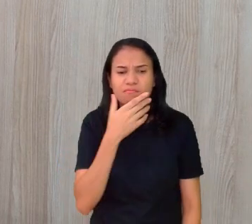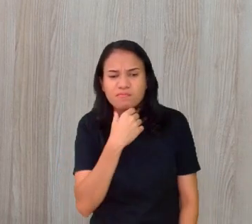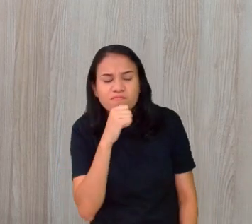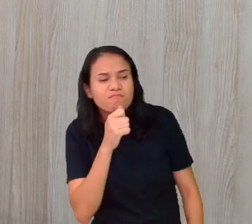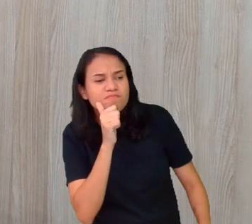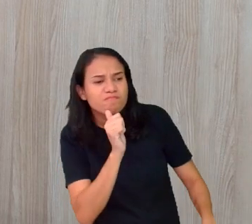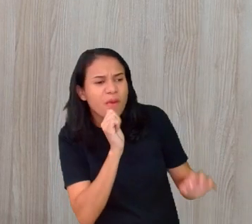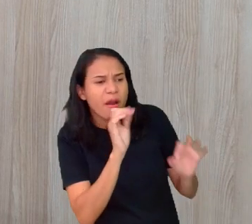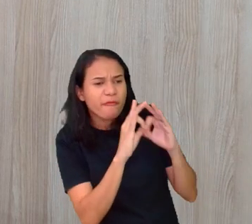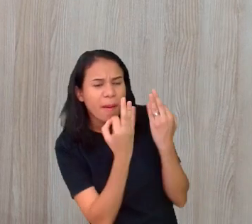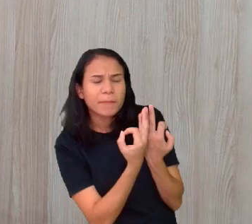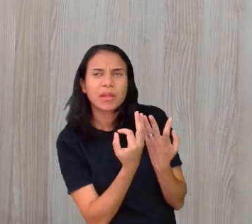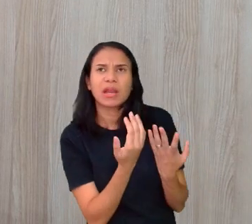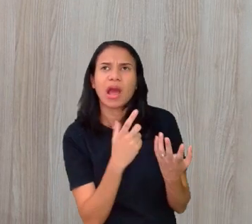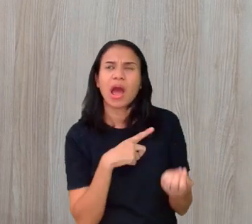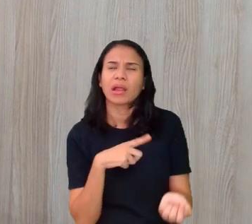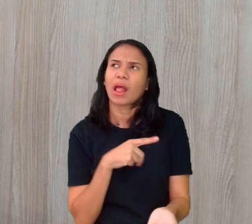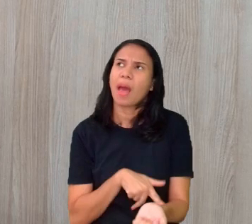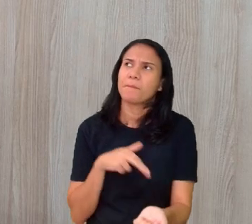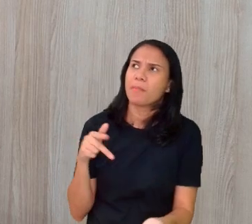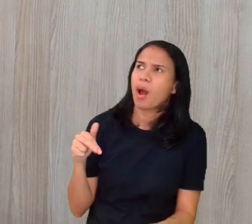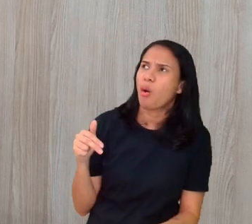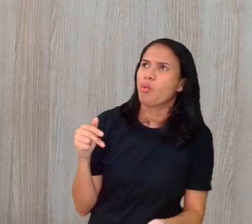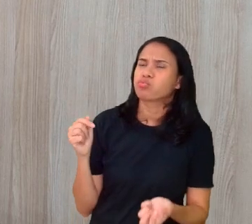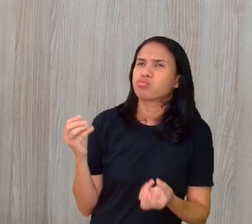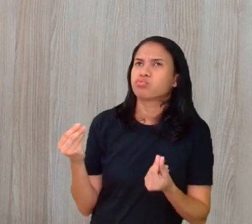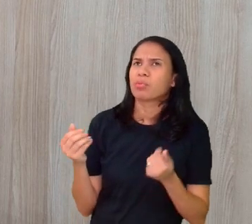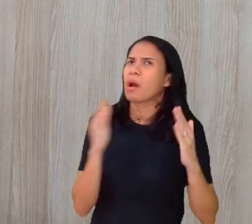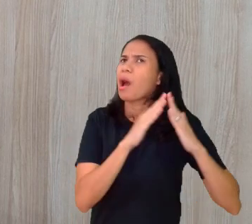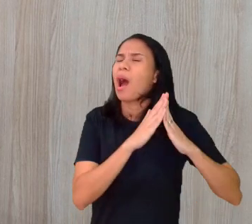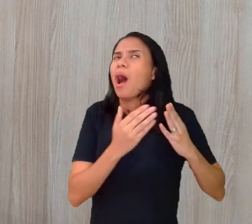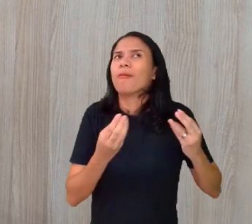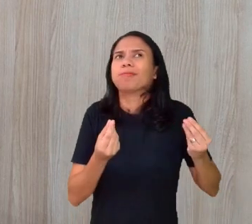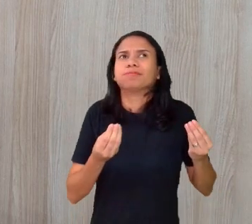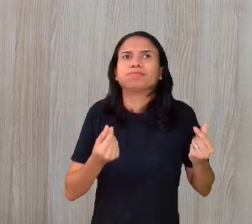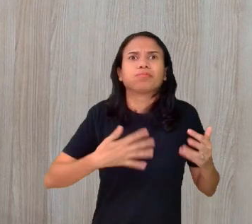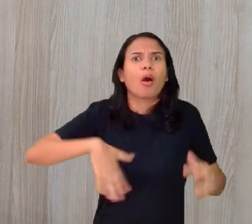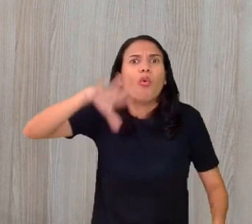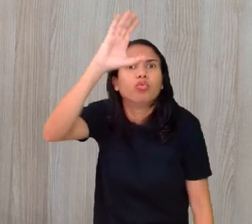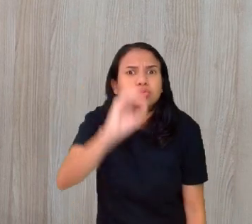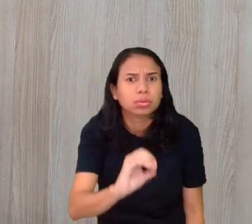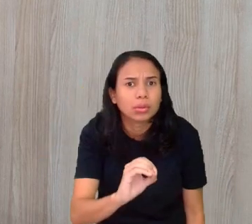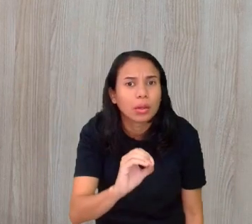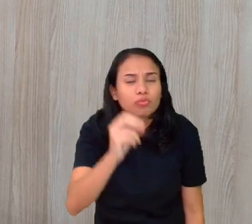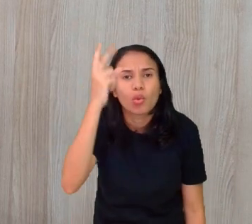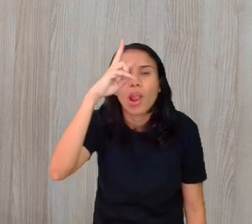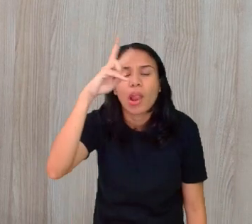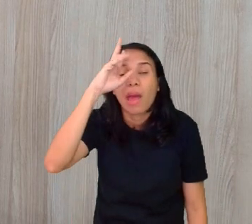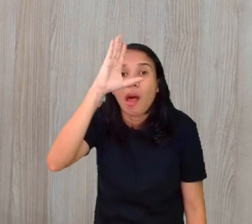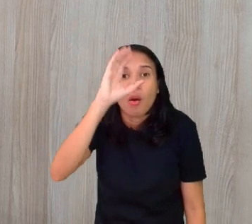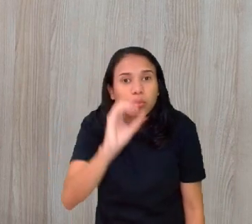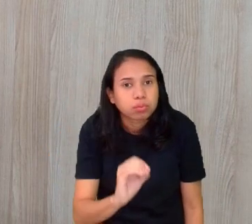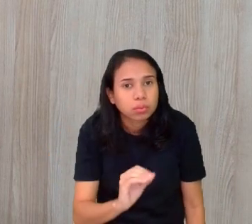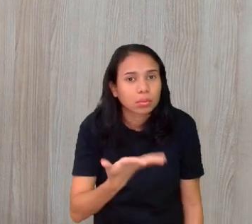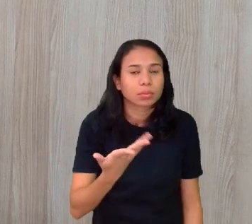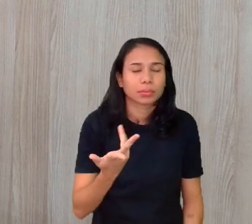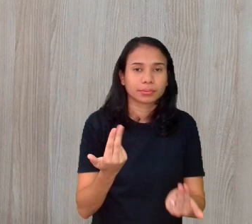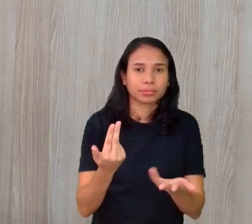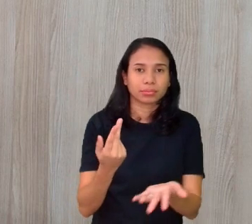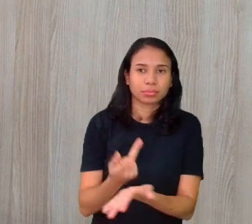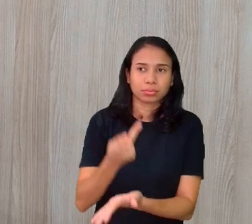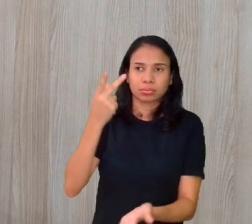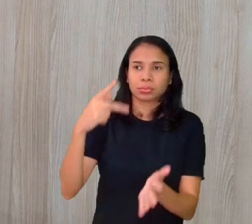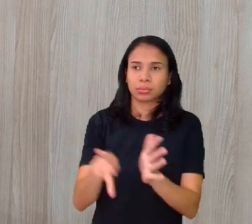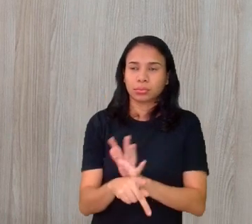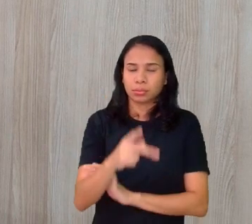pais, se ela tem irmãos, irmãs, onde ela mora. Então, mais ou menos acontece a mesma coisa com uma